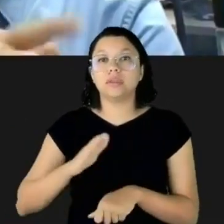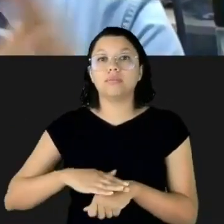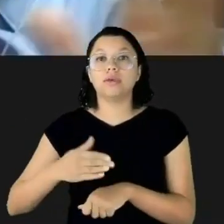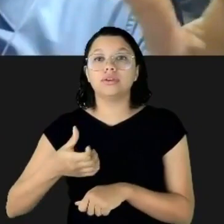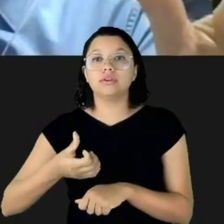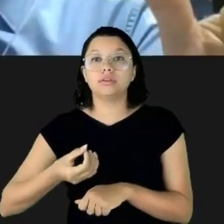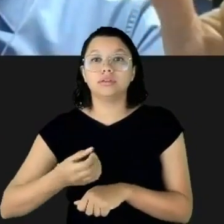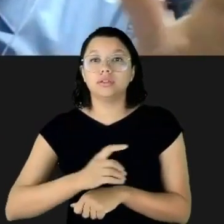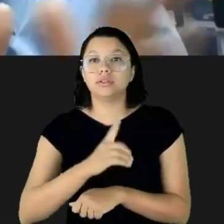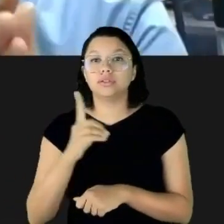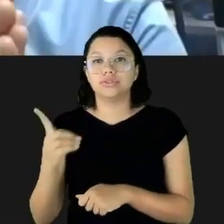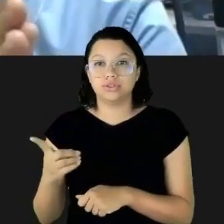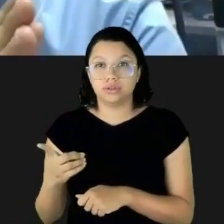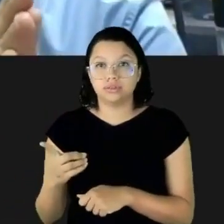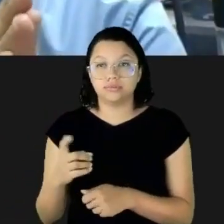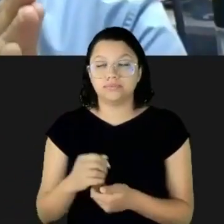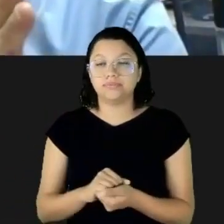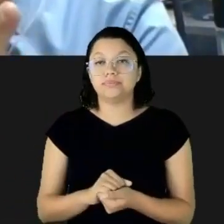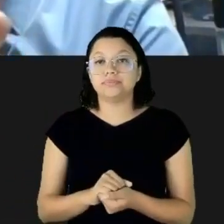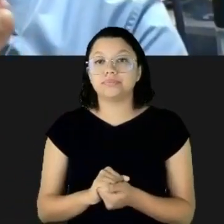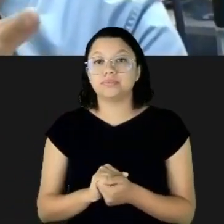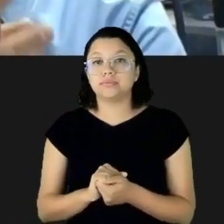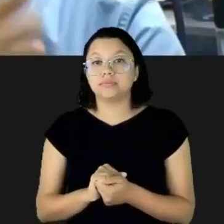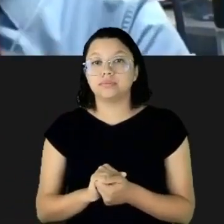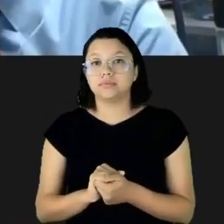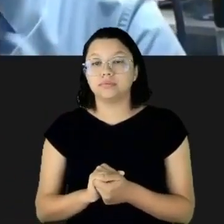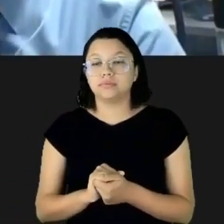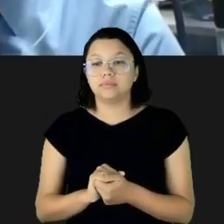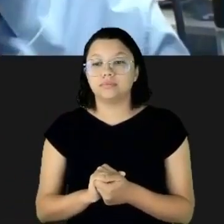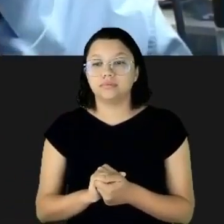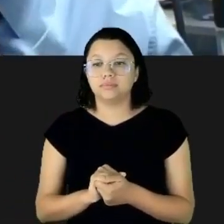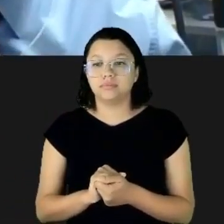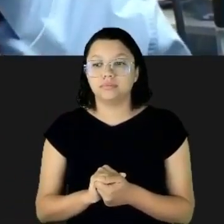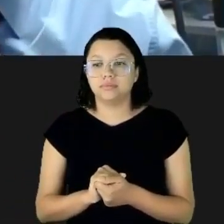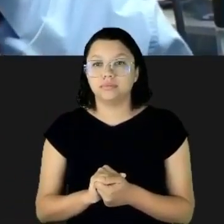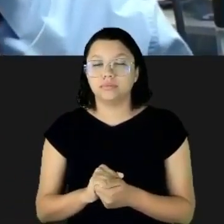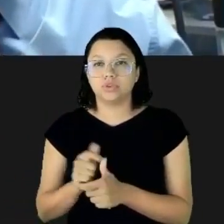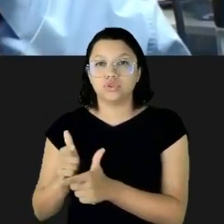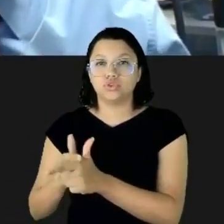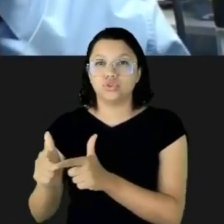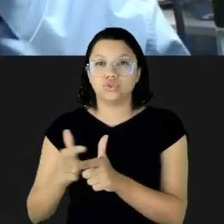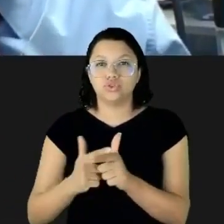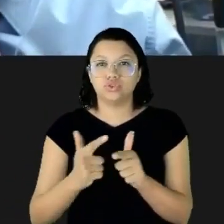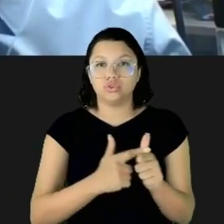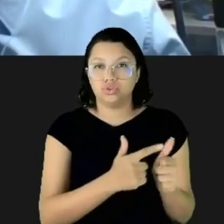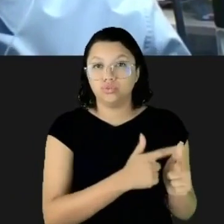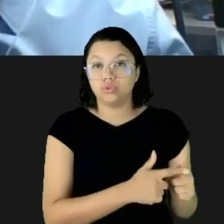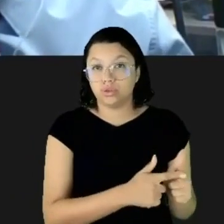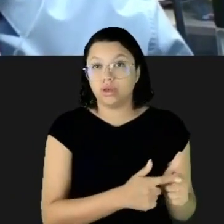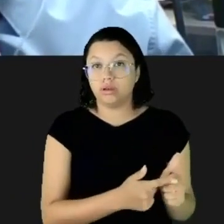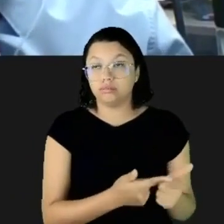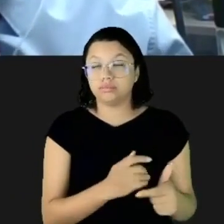mais de 60 dias de distribuição